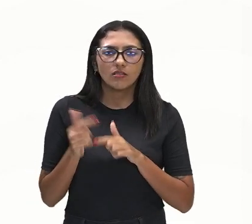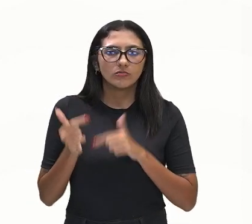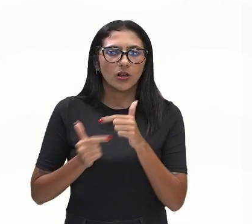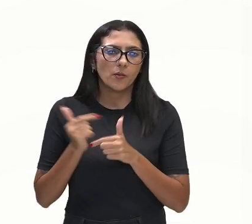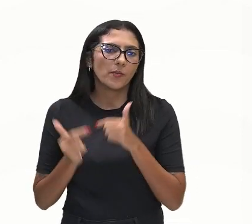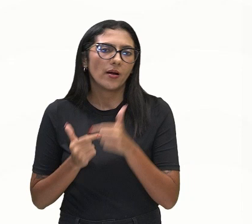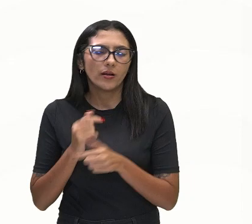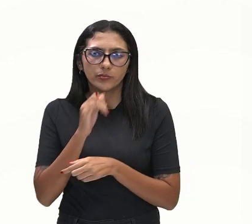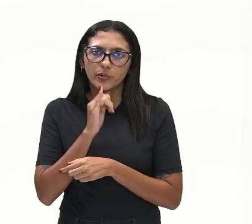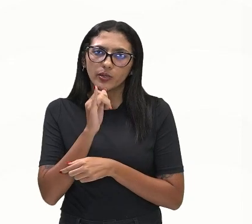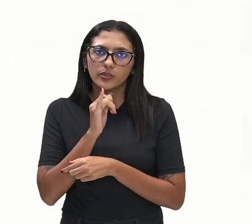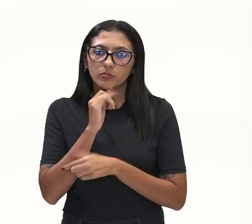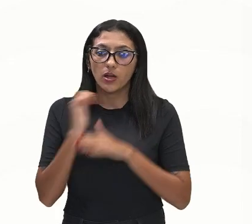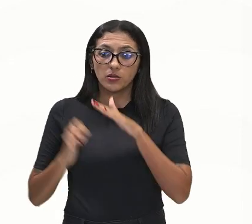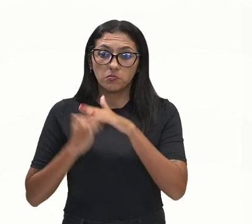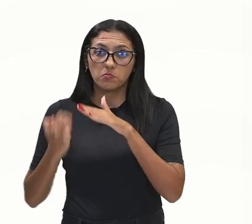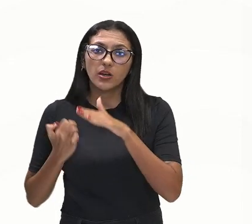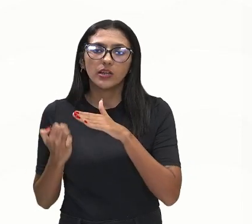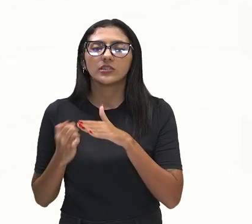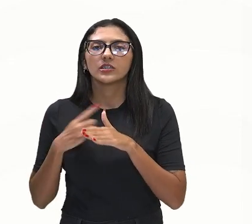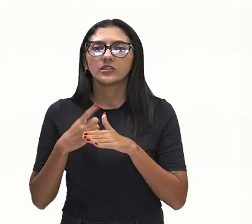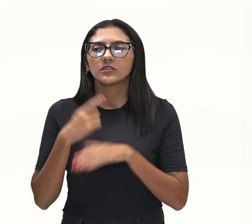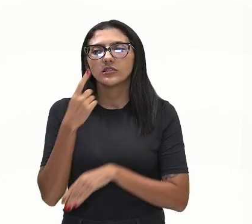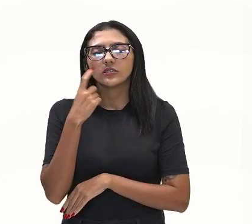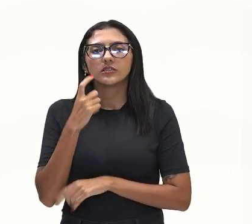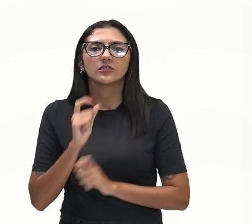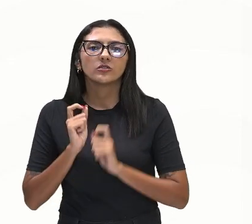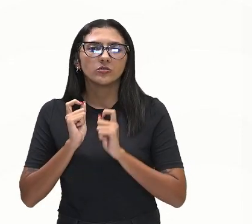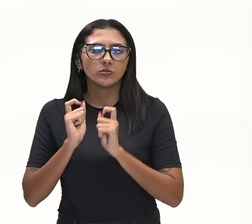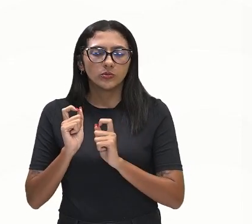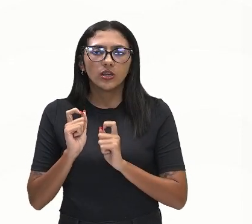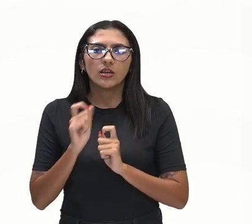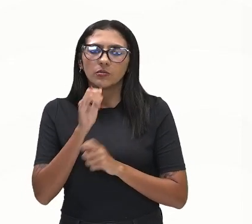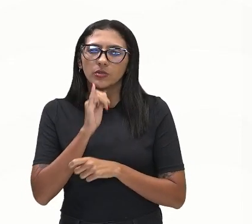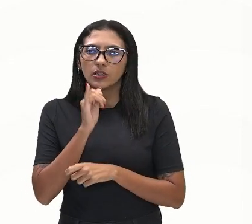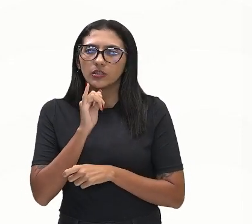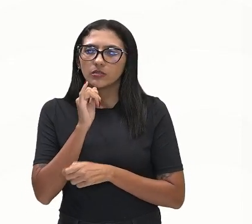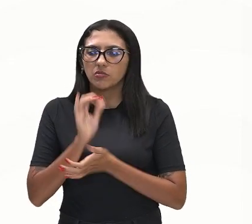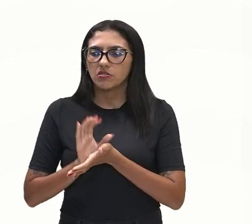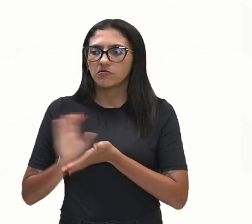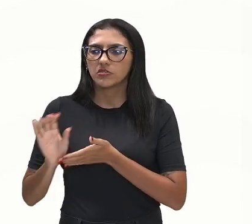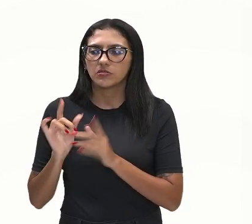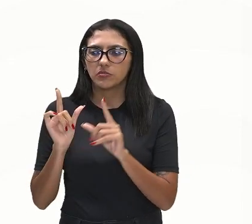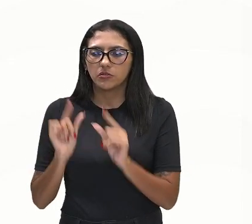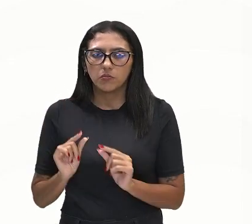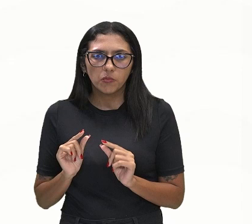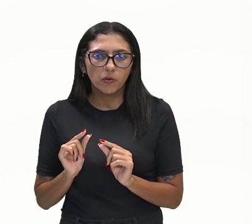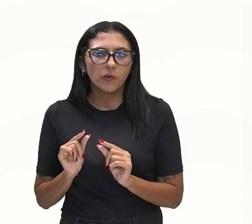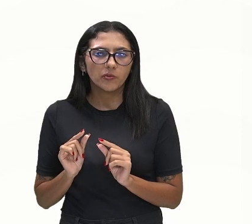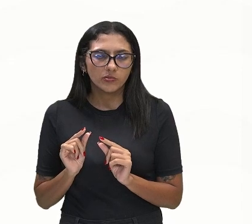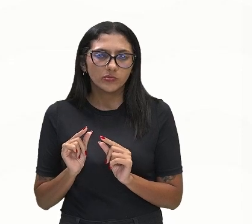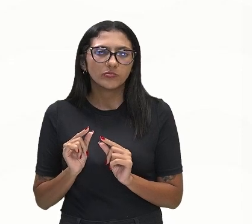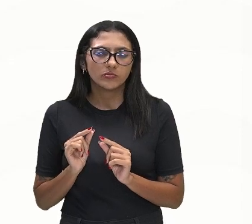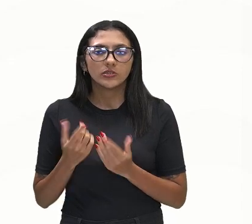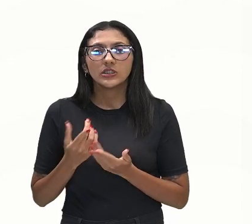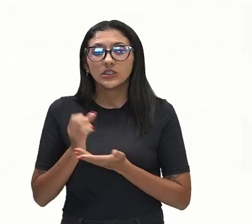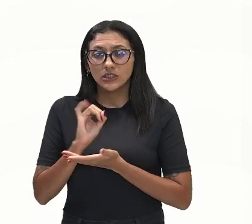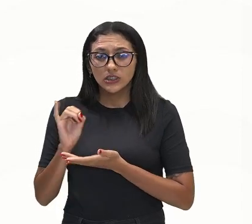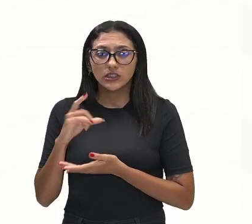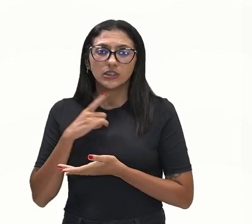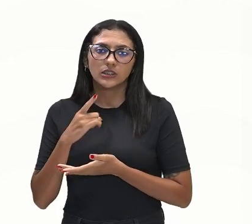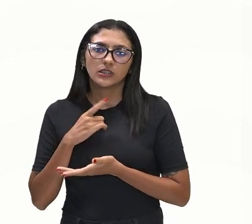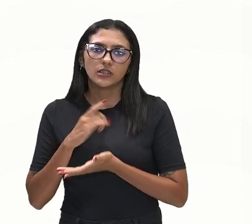maior lucro. Então, para ter um maior lucro, eu vou diminuir as minhas despesas. E eu vou procurar diminuir as